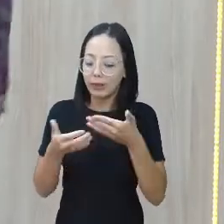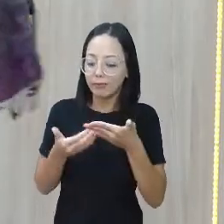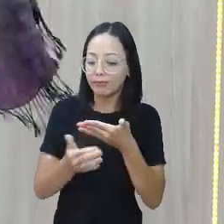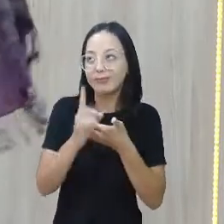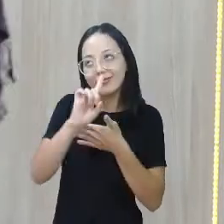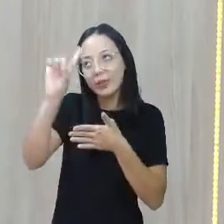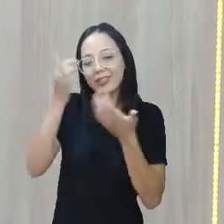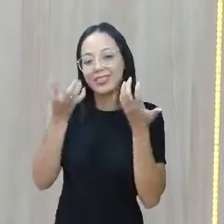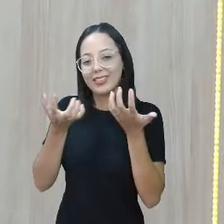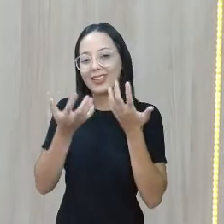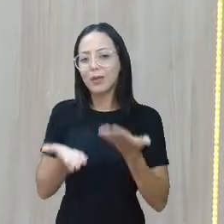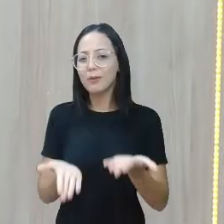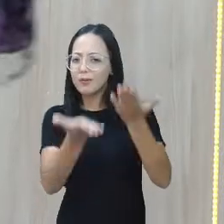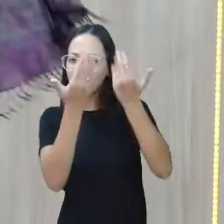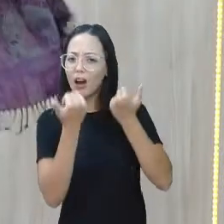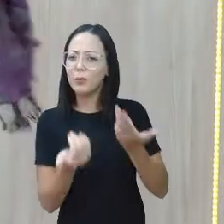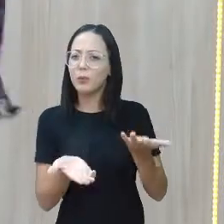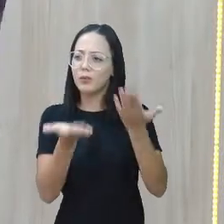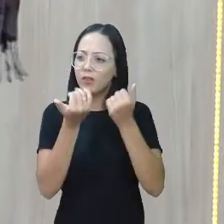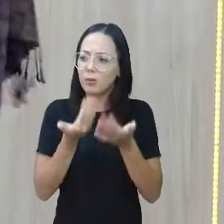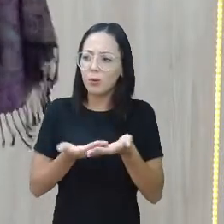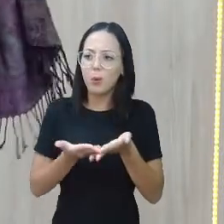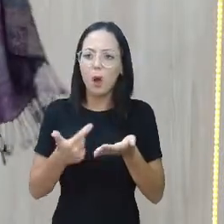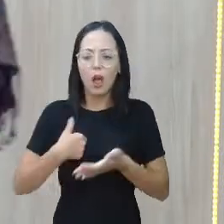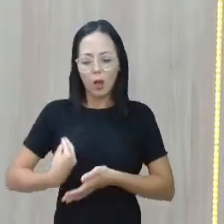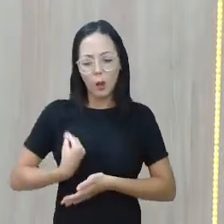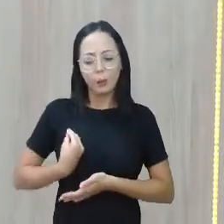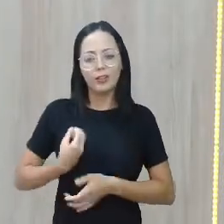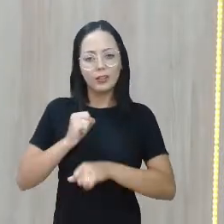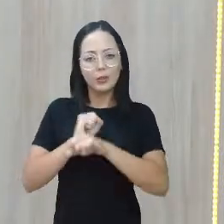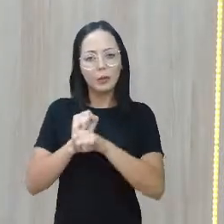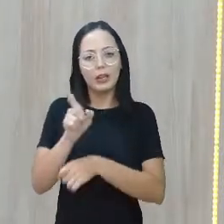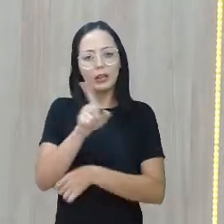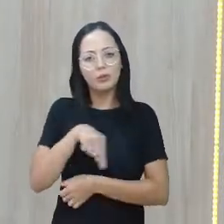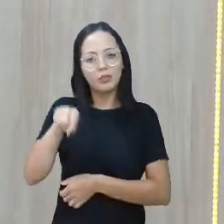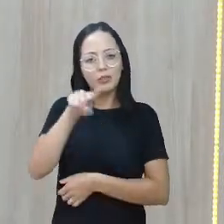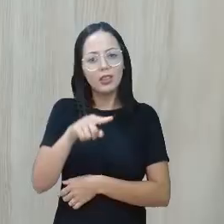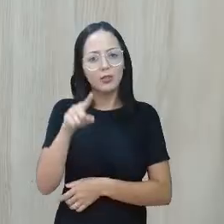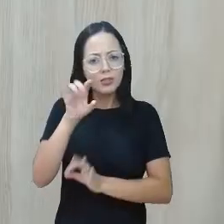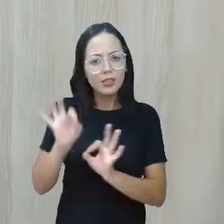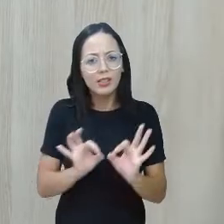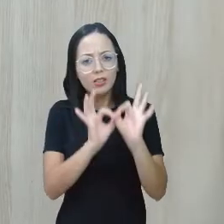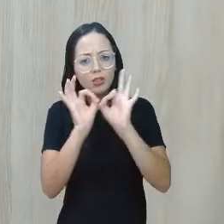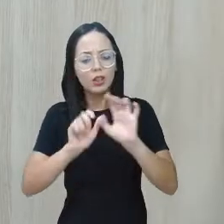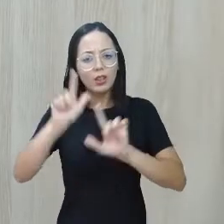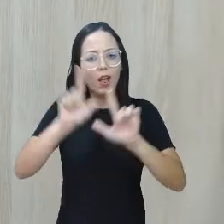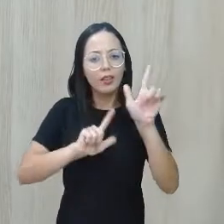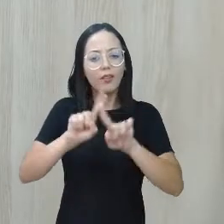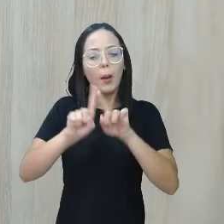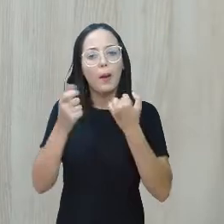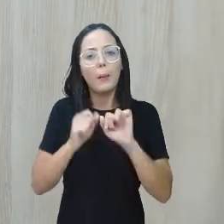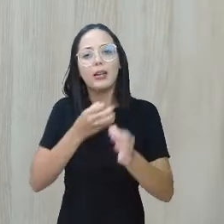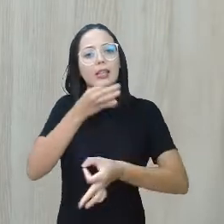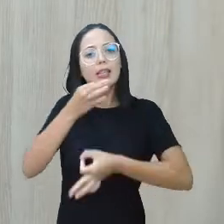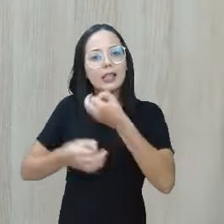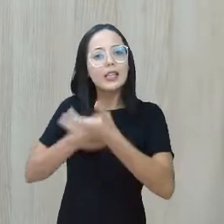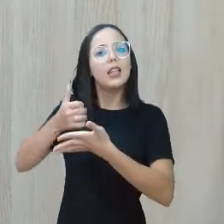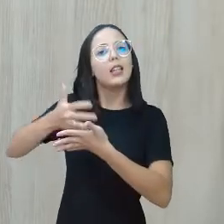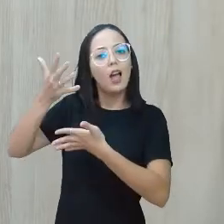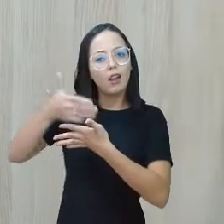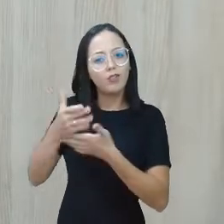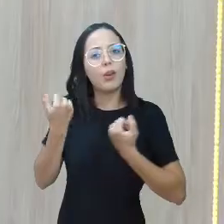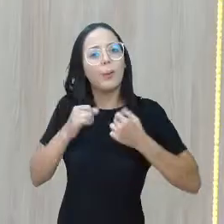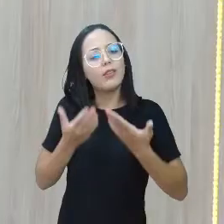quiser. Vamos chegar, meu povo, vamos chegar. Estou aqui esperando vocês. Eles estão assistindo, aqui, né, gente, na TV, mas precisa interagir, né?